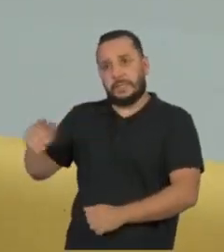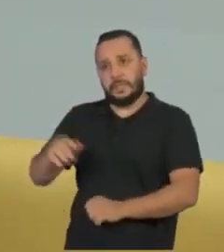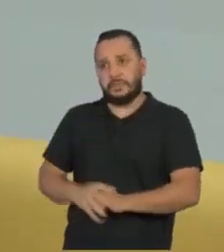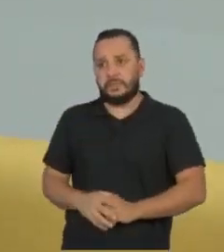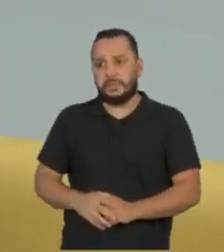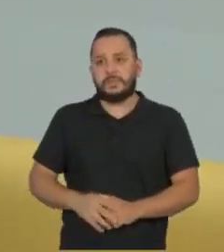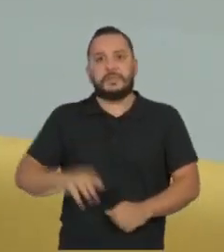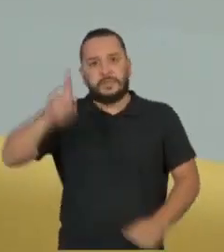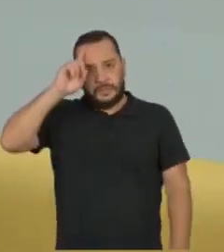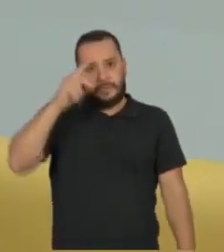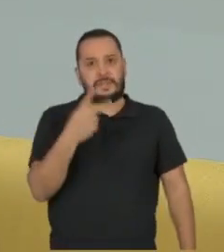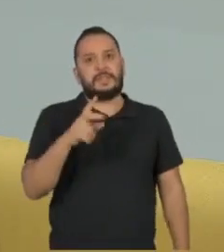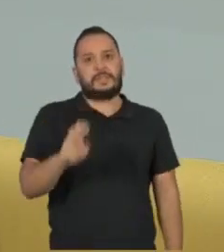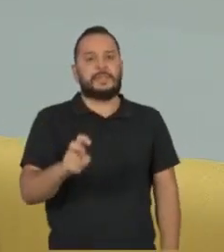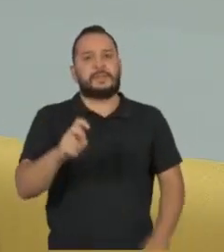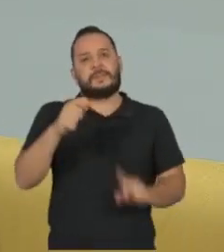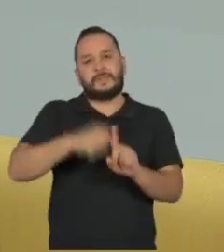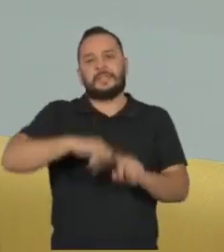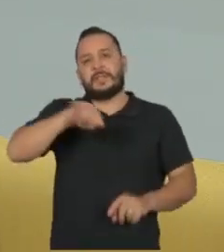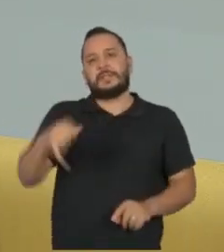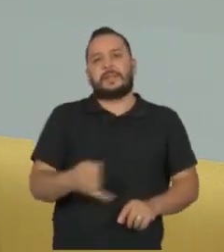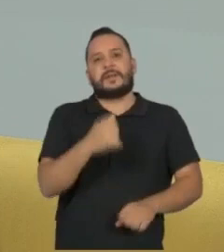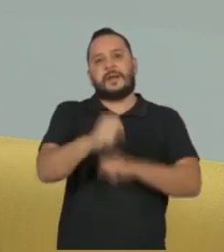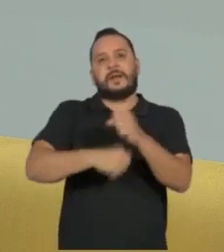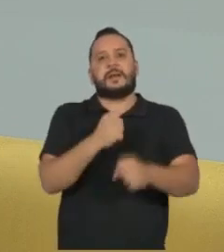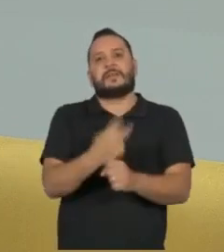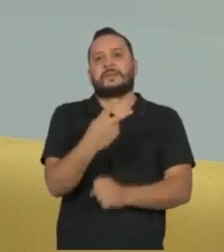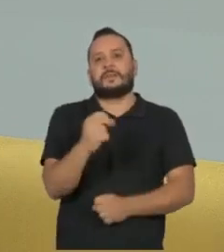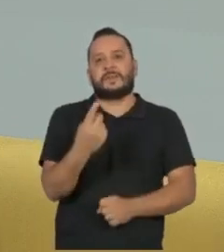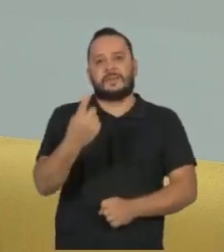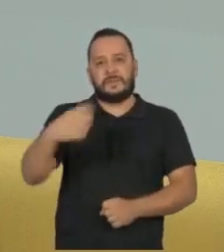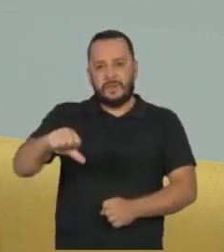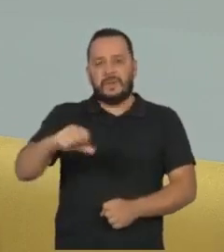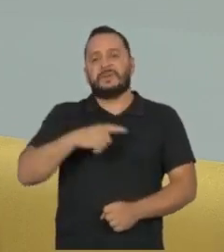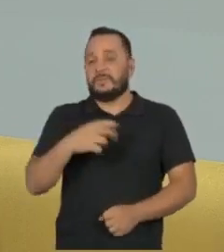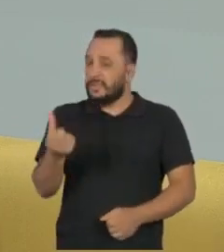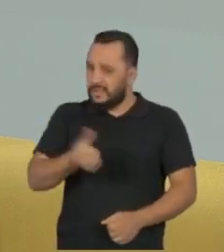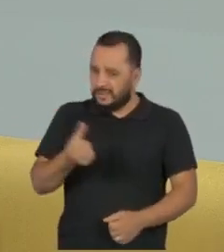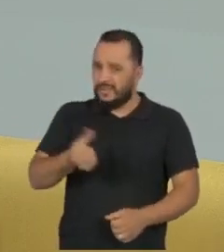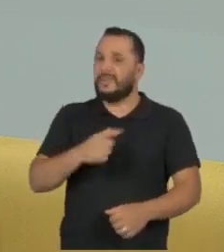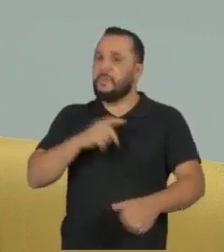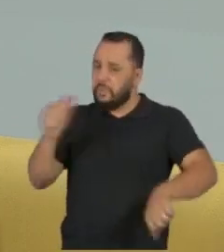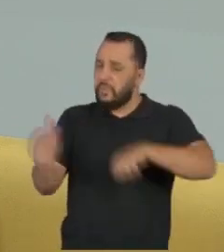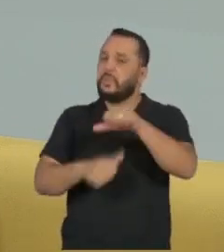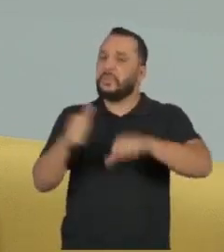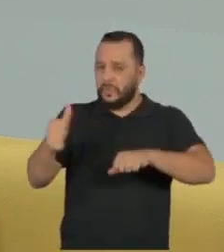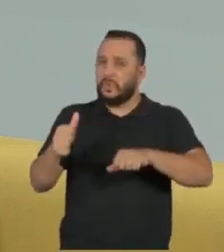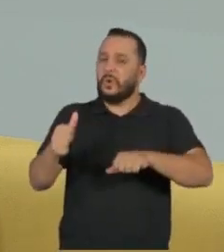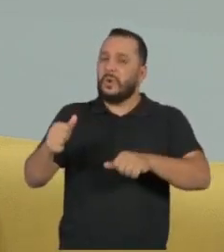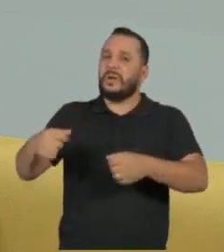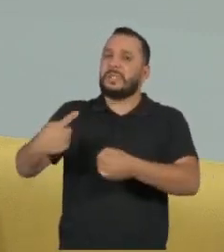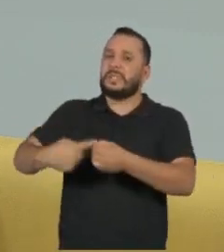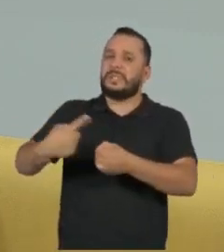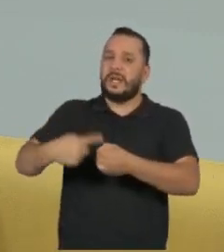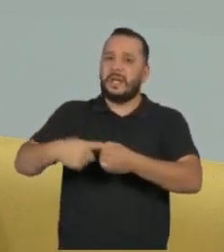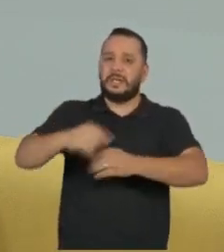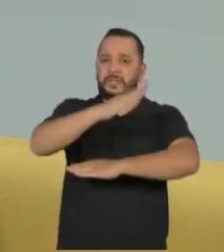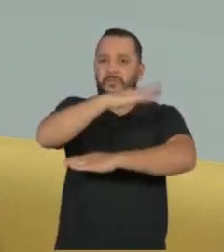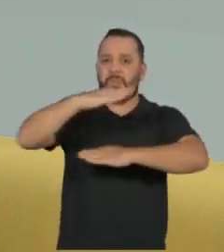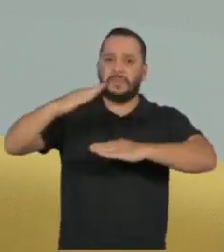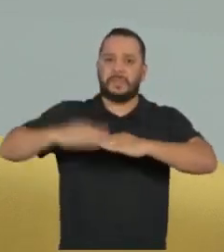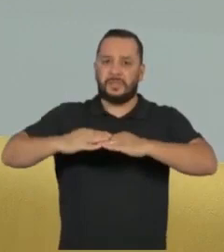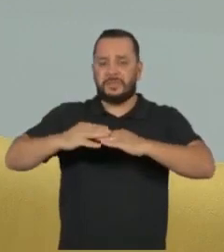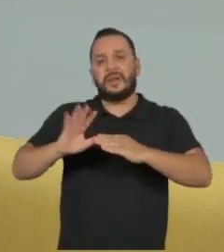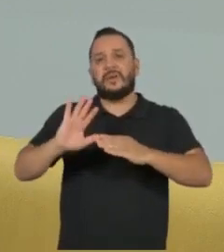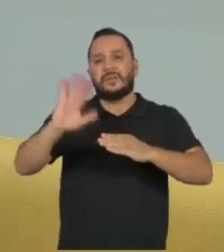25 de janeiro de 2019, uma sexta-feira que mudou para sempre a história de Brumadinho. A barragem 1 da mina